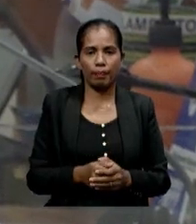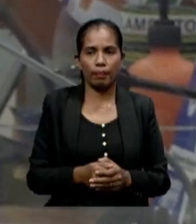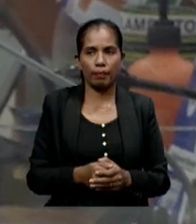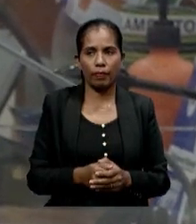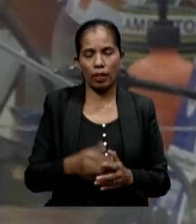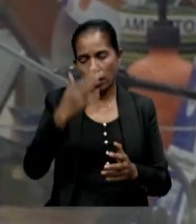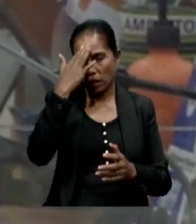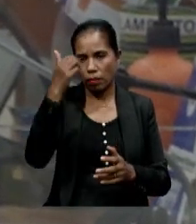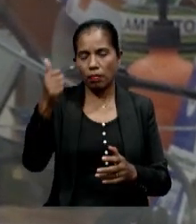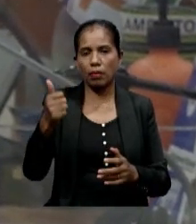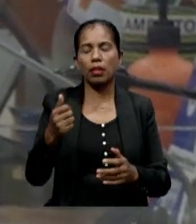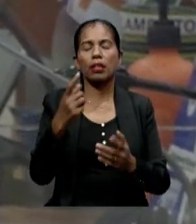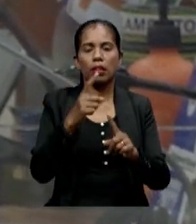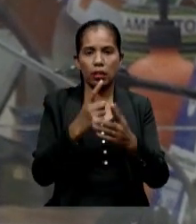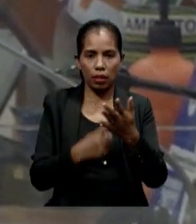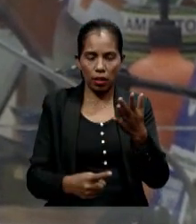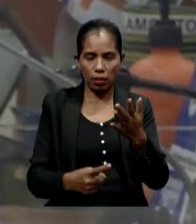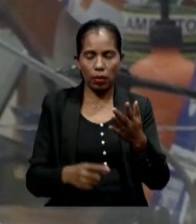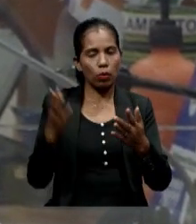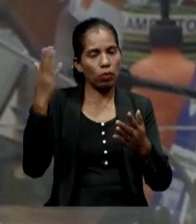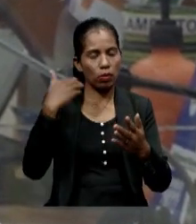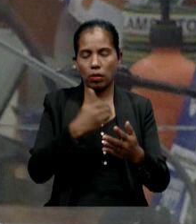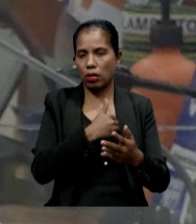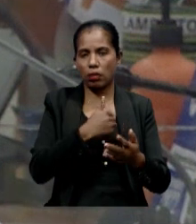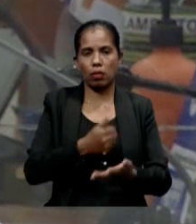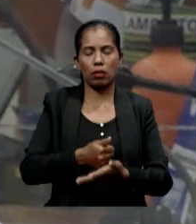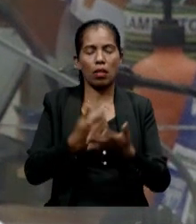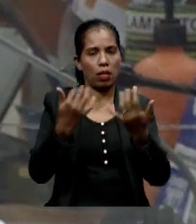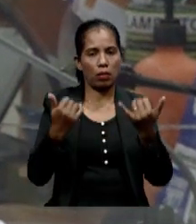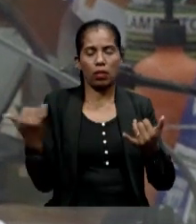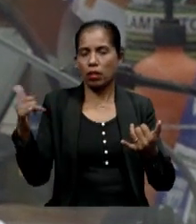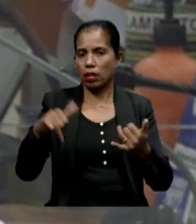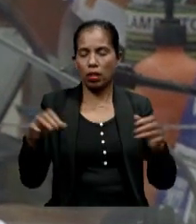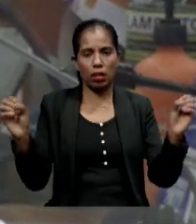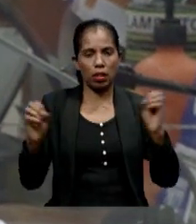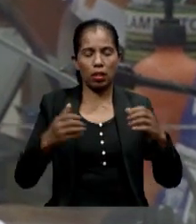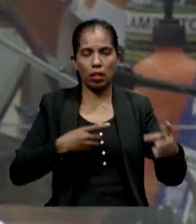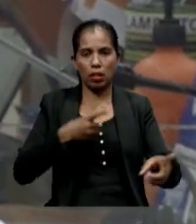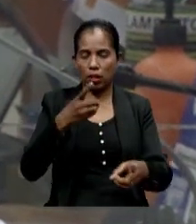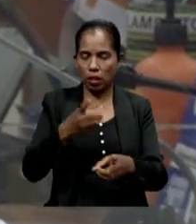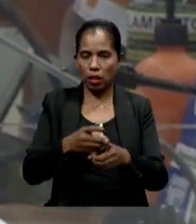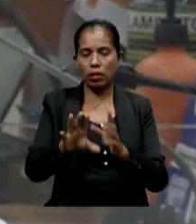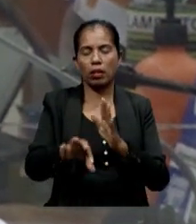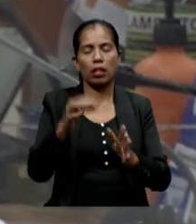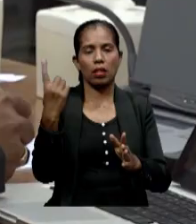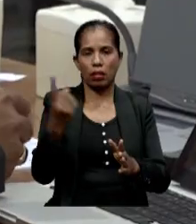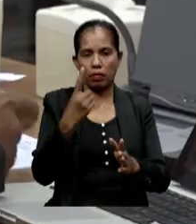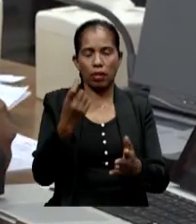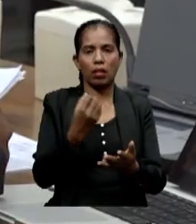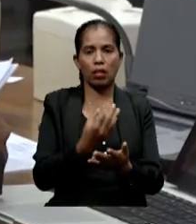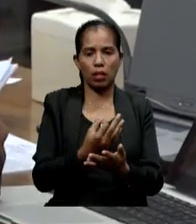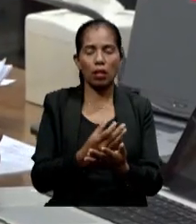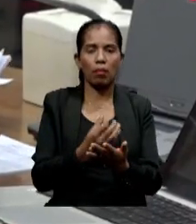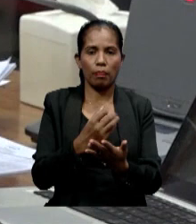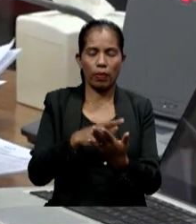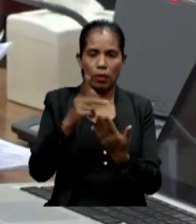tamba saide maka uluk sedap resolve i agora mo sira la ihe diritu para tu heta na fatin sesta bazika ne.